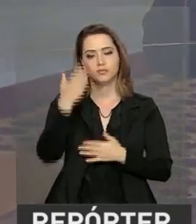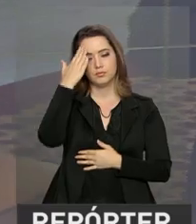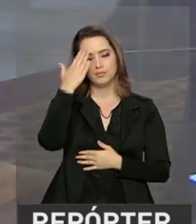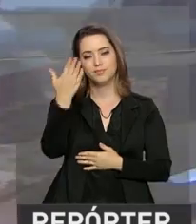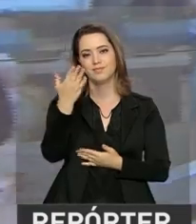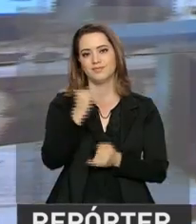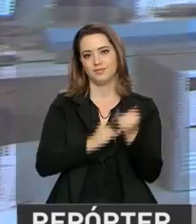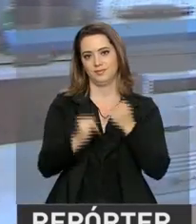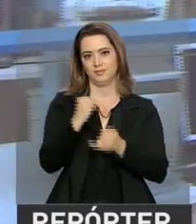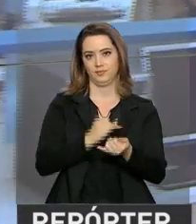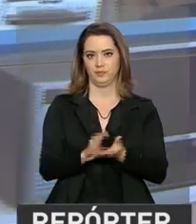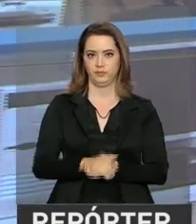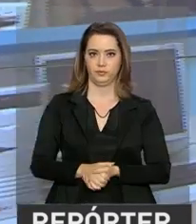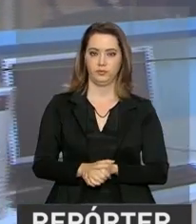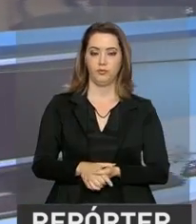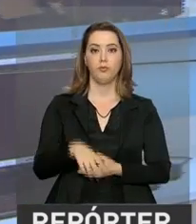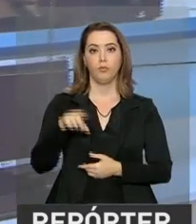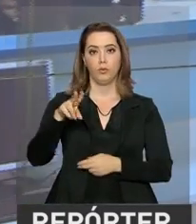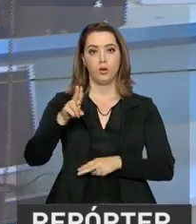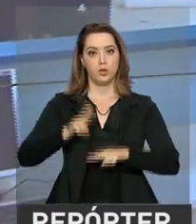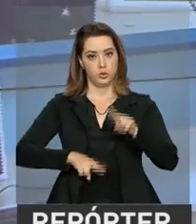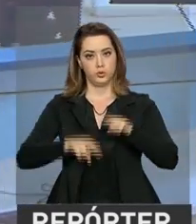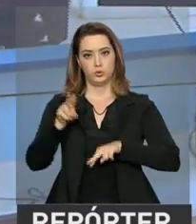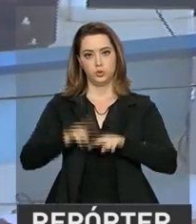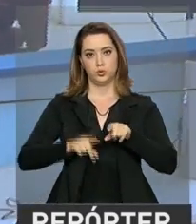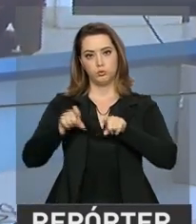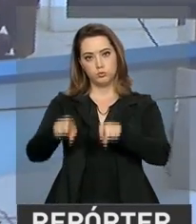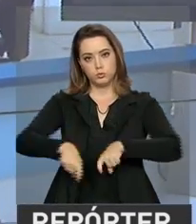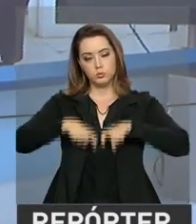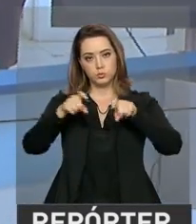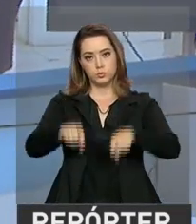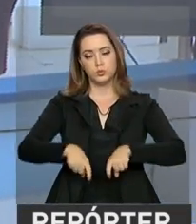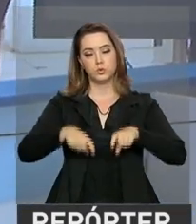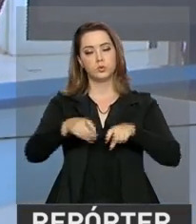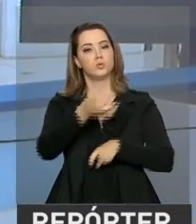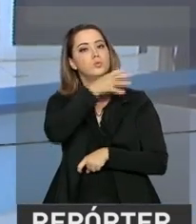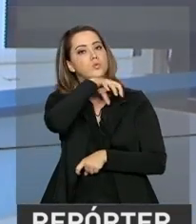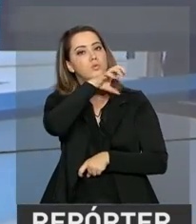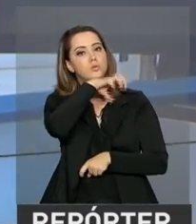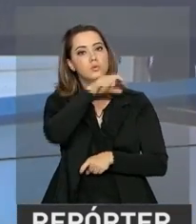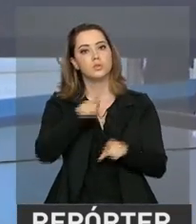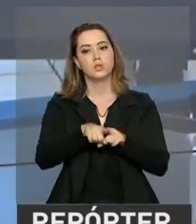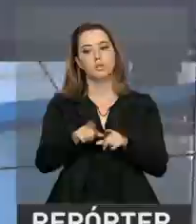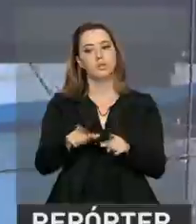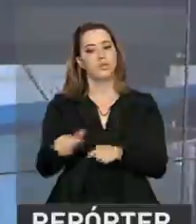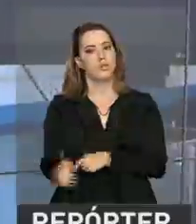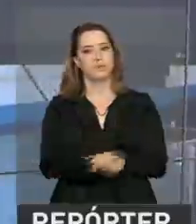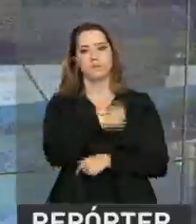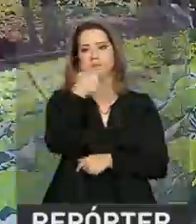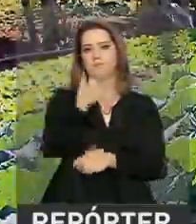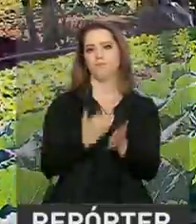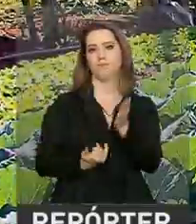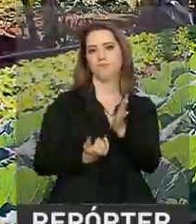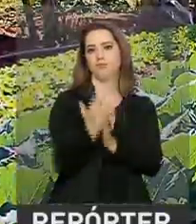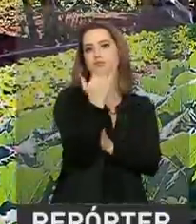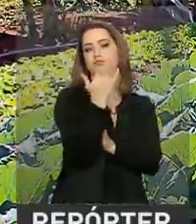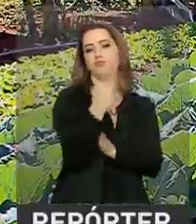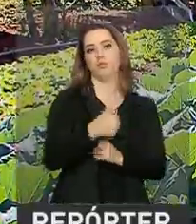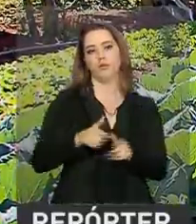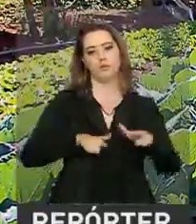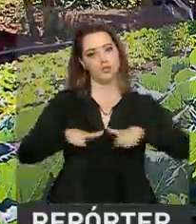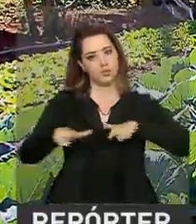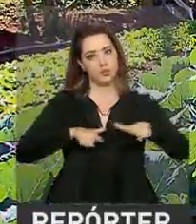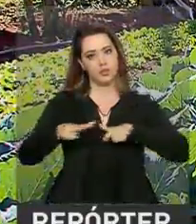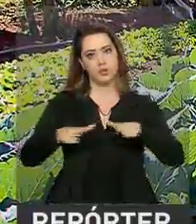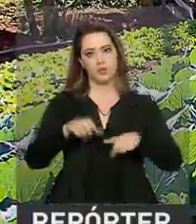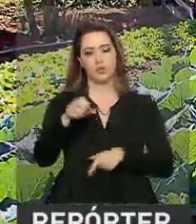informações. E em junho, o setor agropecuário teve o melhor desempenho na geração de empregos. Foram abertas mais de 83 mil